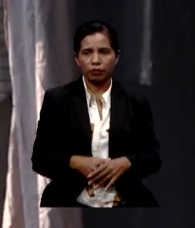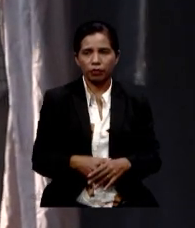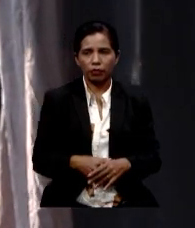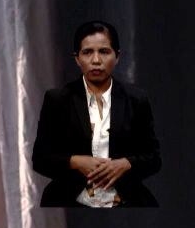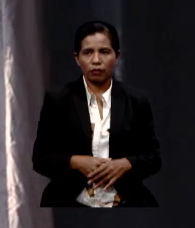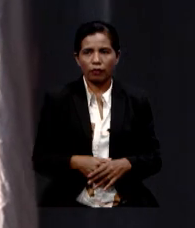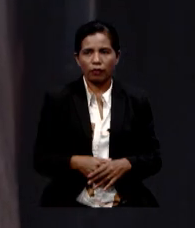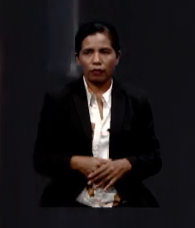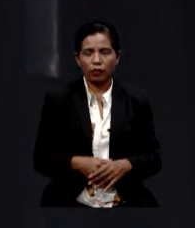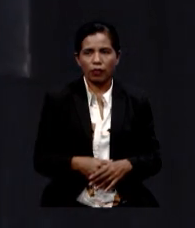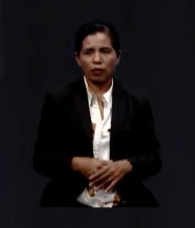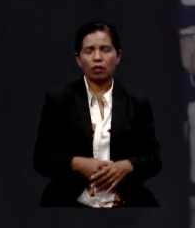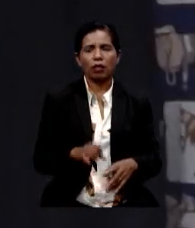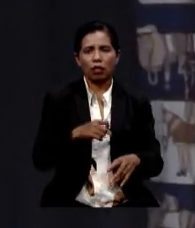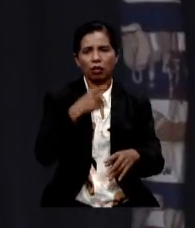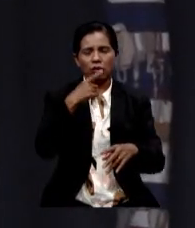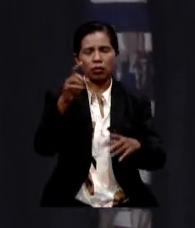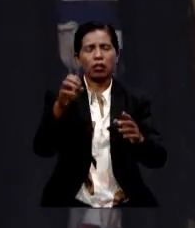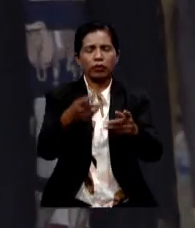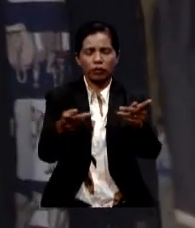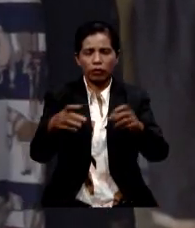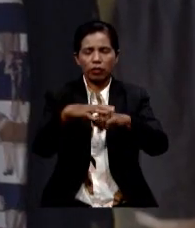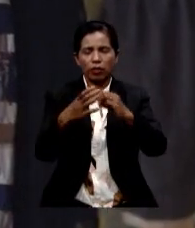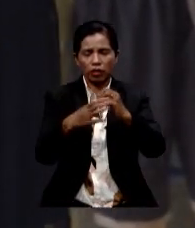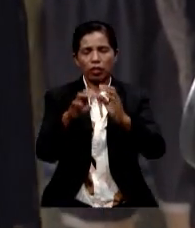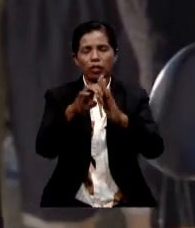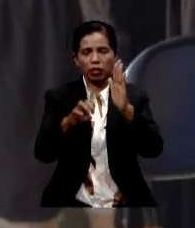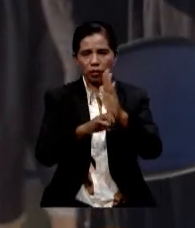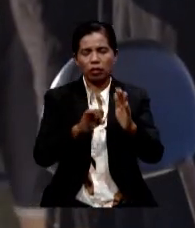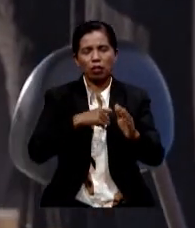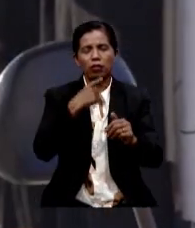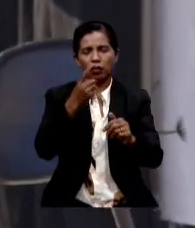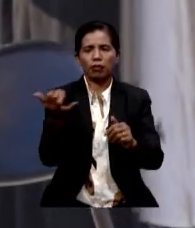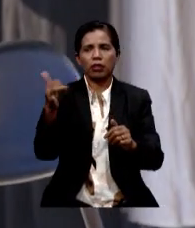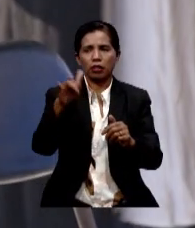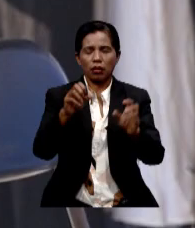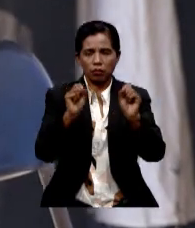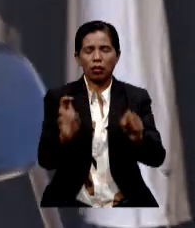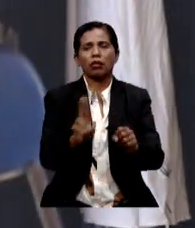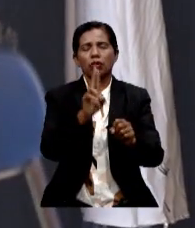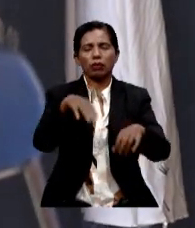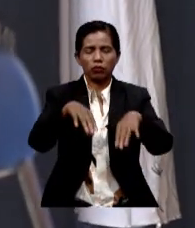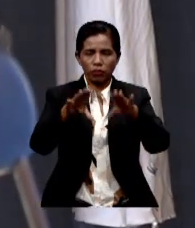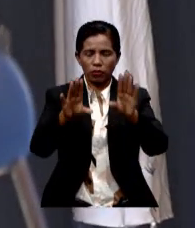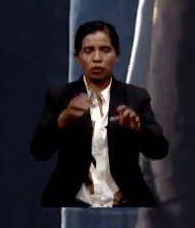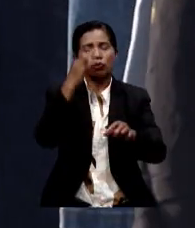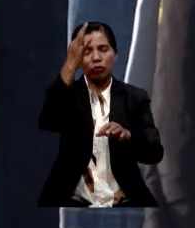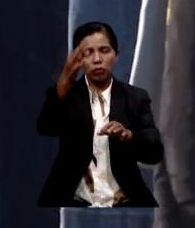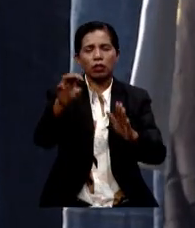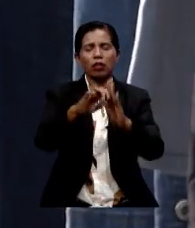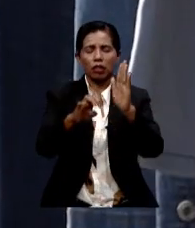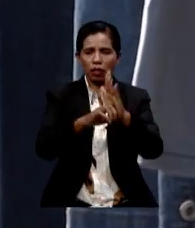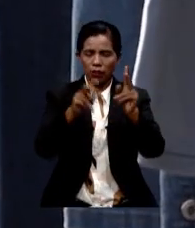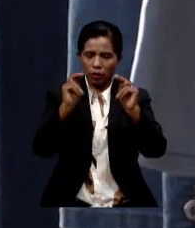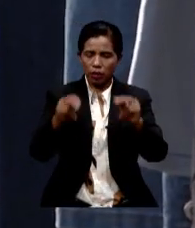ato tama durante nemos ato te kata kesera istaru istaru au na beso mai ho kretet basira imi bele buka fila lima mbapes aba marua karo istaru persija